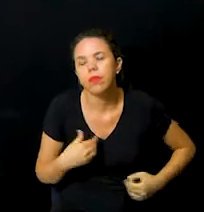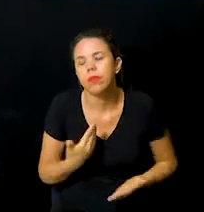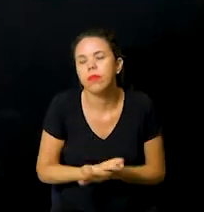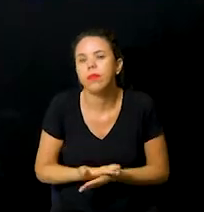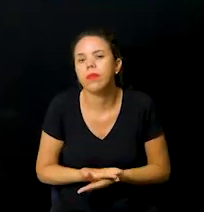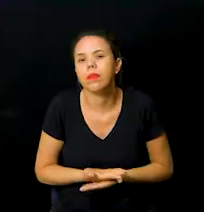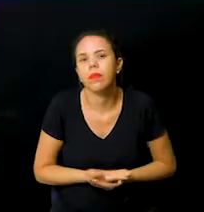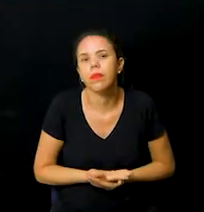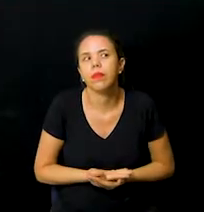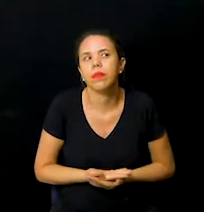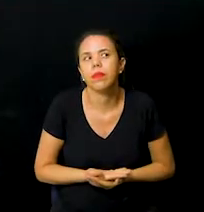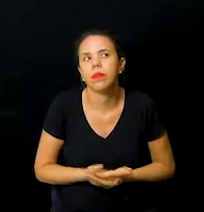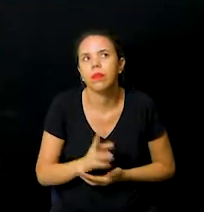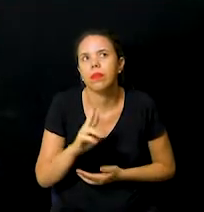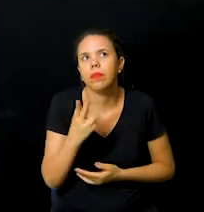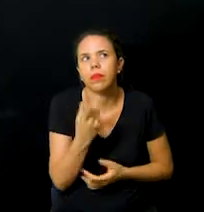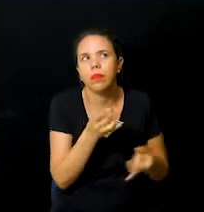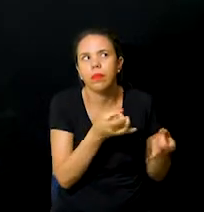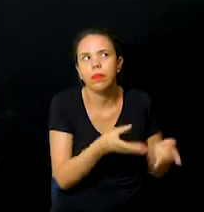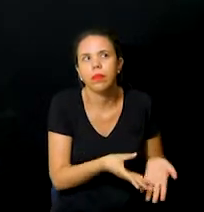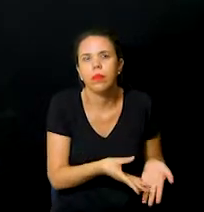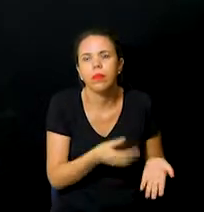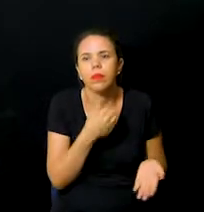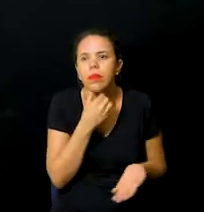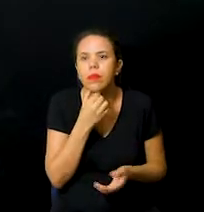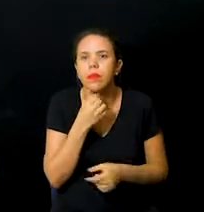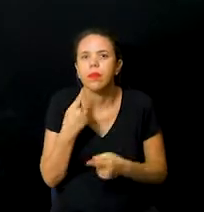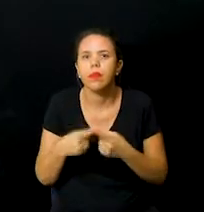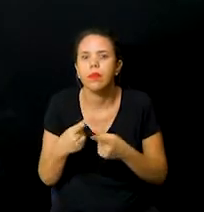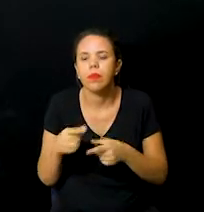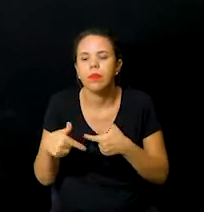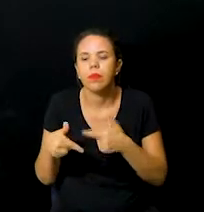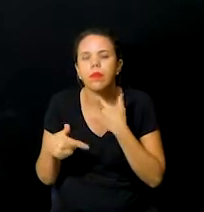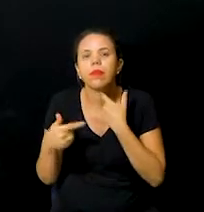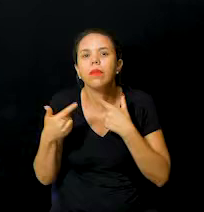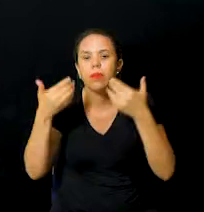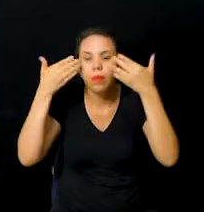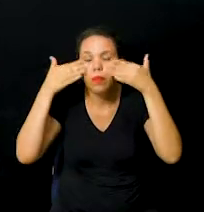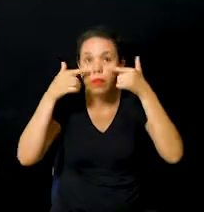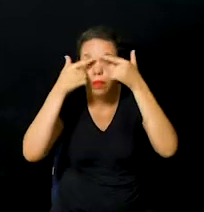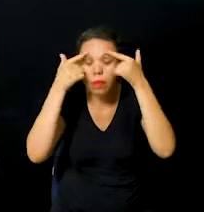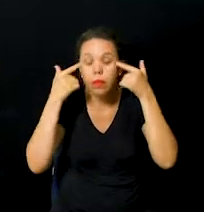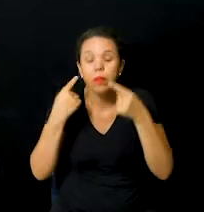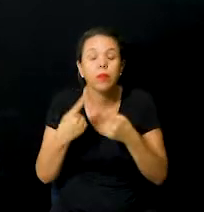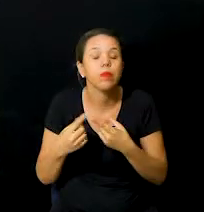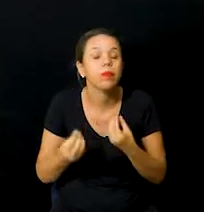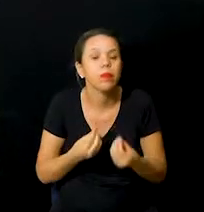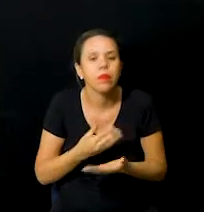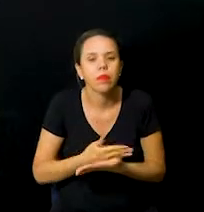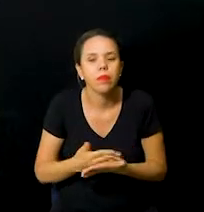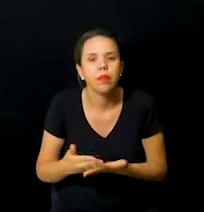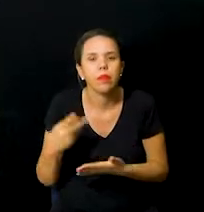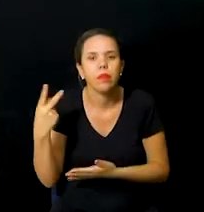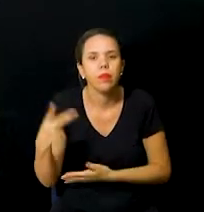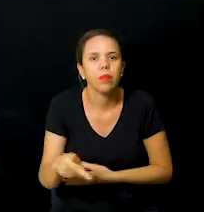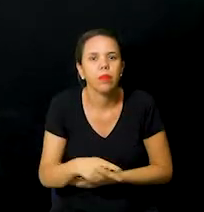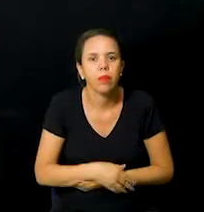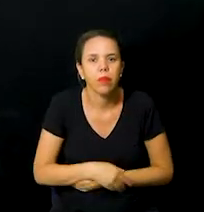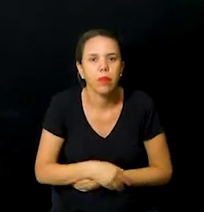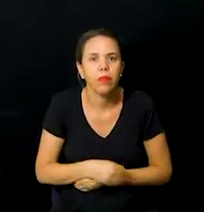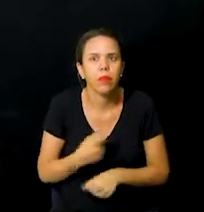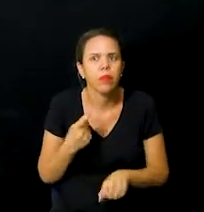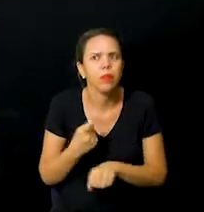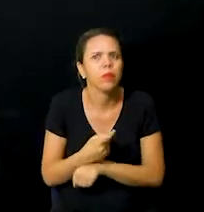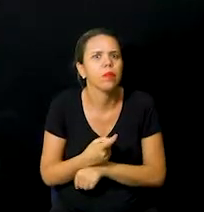aí, Aline, saiu do RH, poxa, por que Sim. trabalhar com sobrancelhas? Como foi o início para